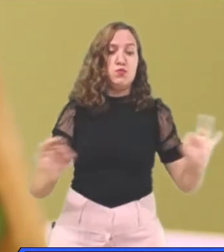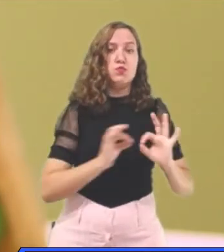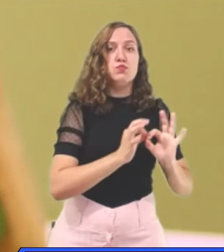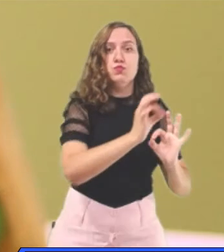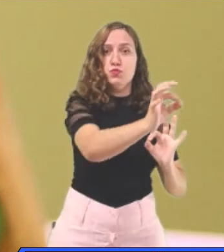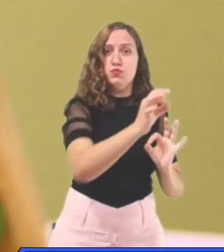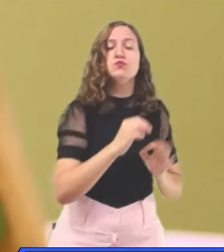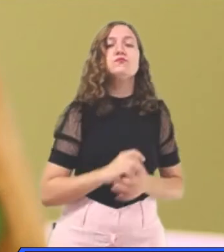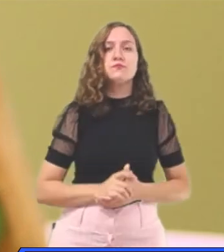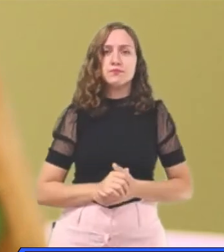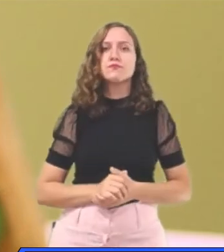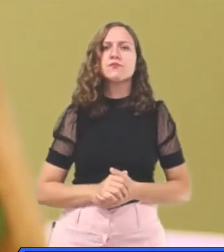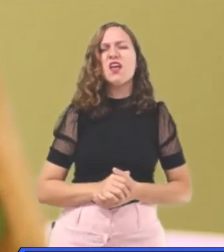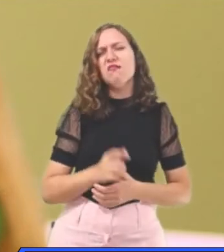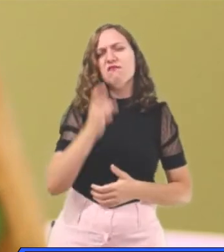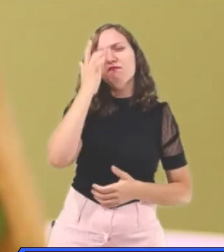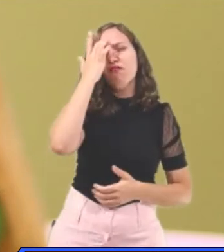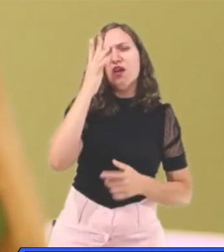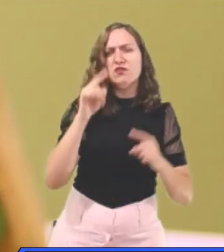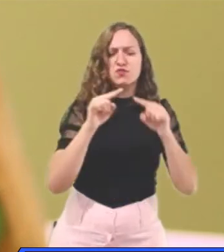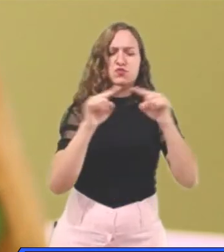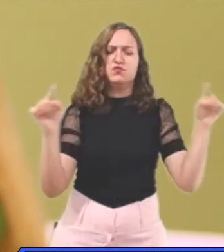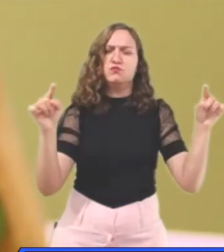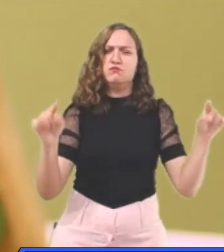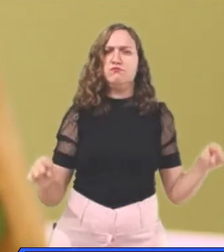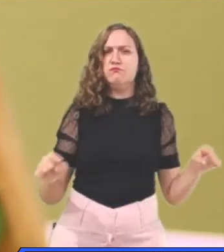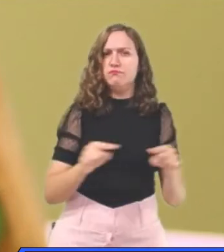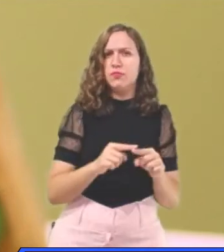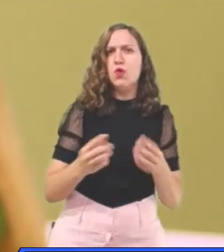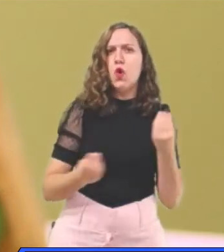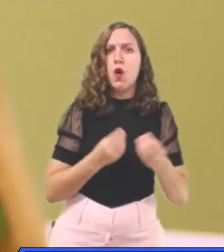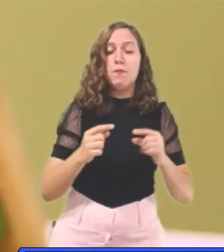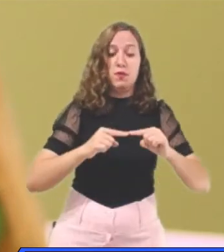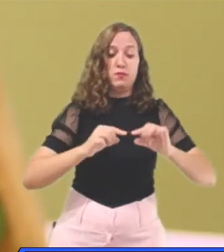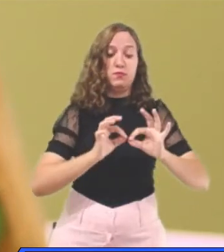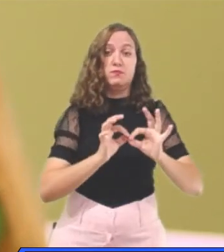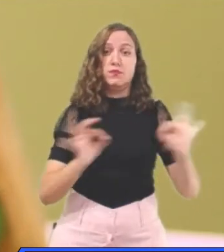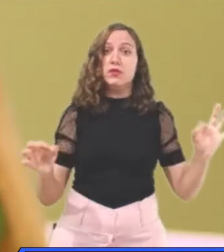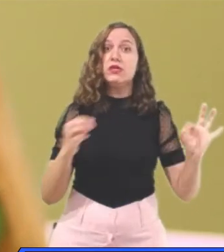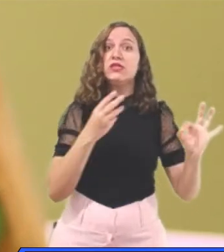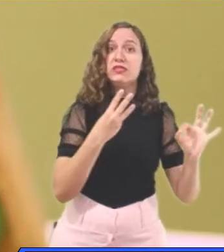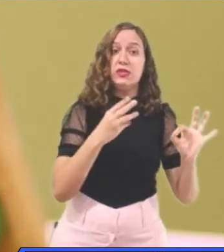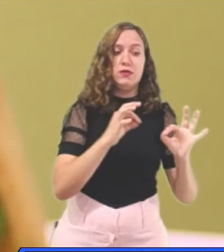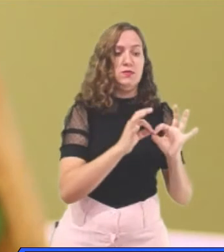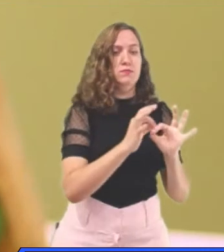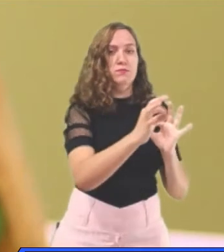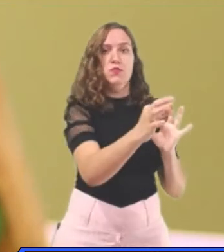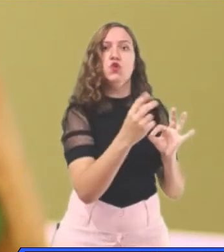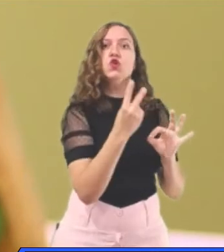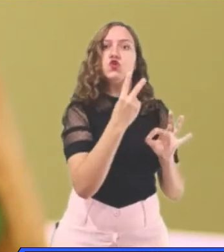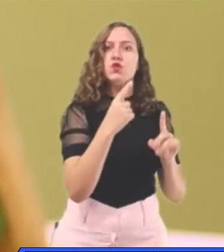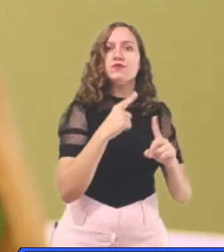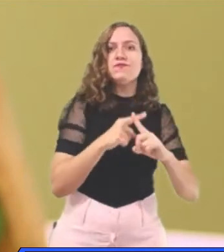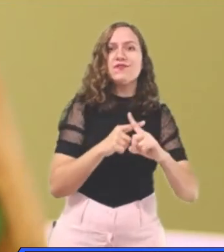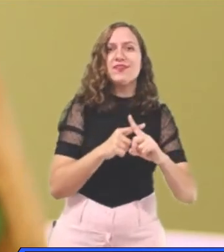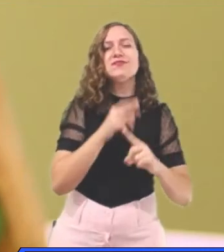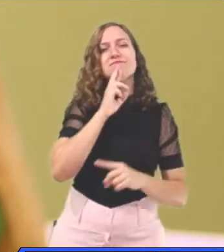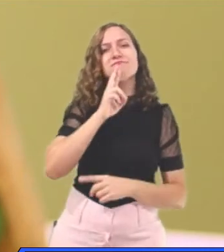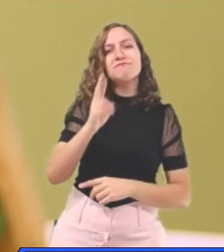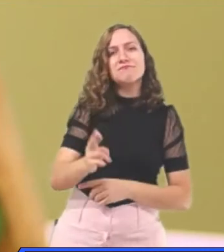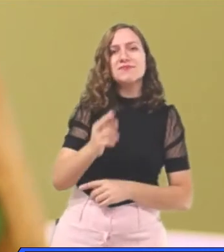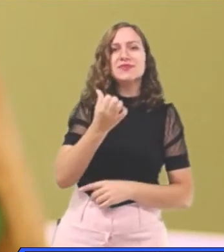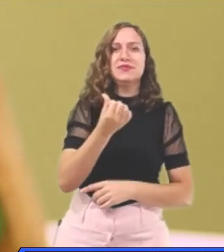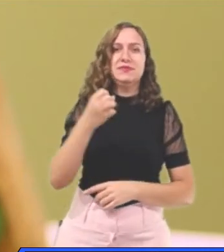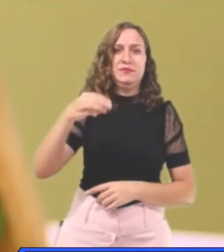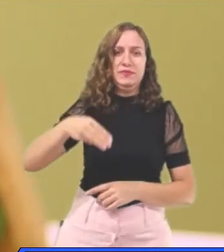retangular, ficou fácil. 3 vezes 2, 6 metros.